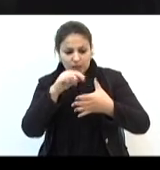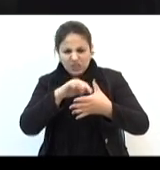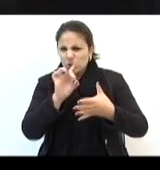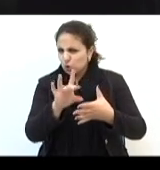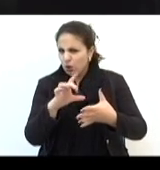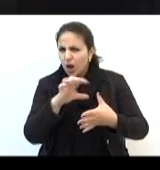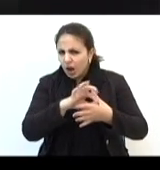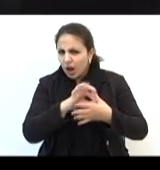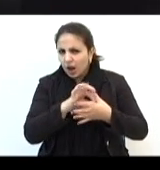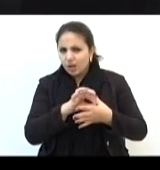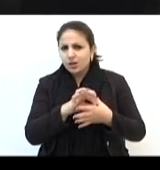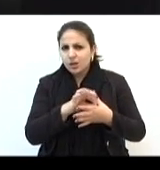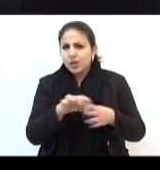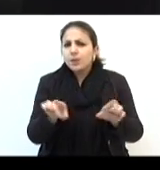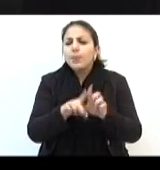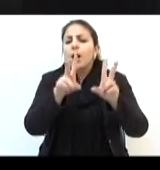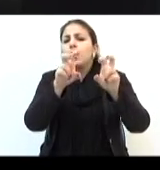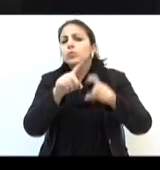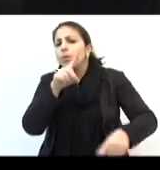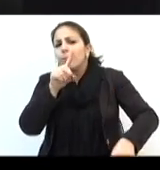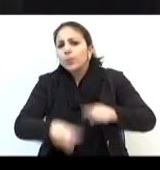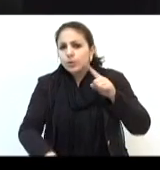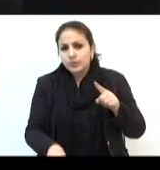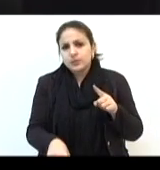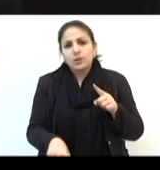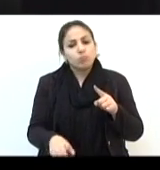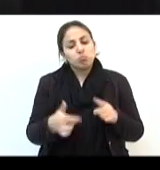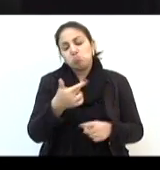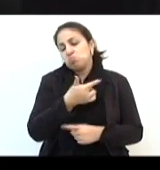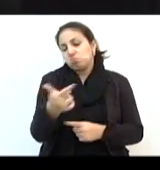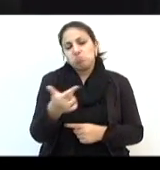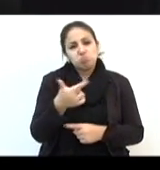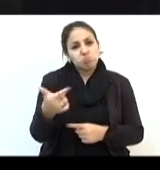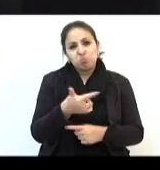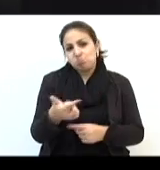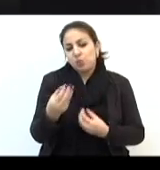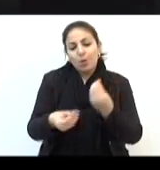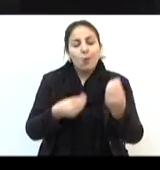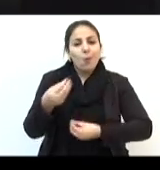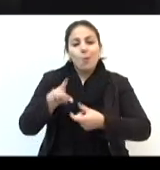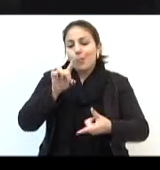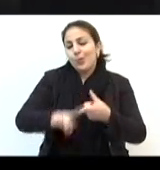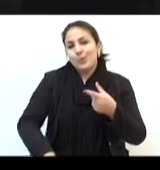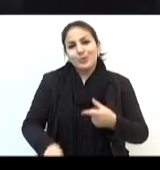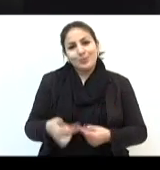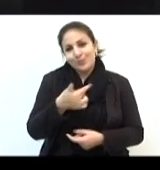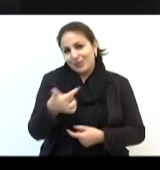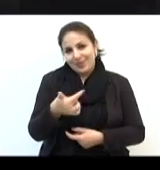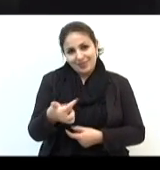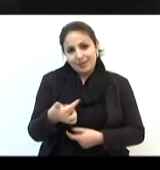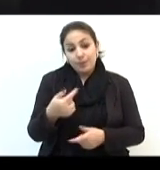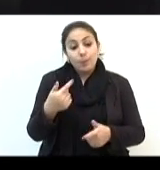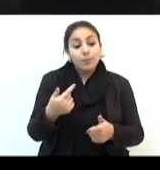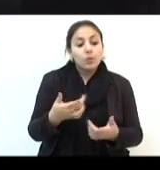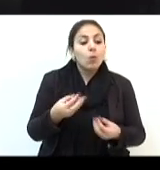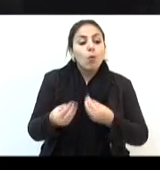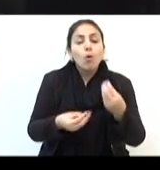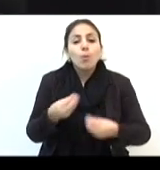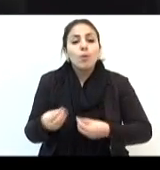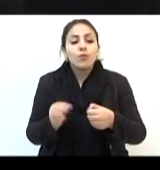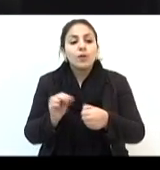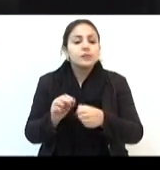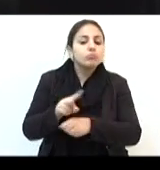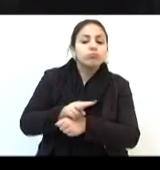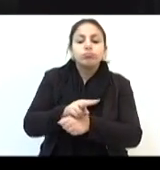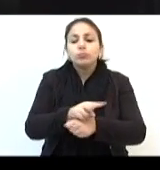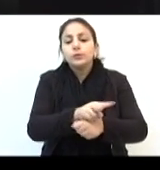carne, né? E a questão da proibição não teria, né, como proibir e muito menos fazer